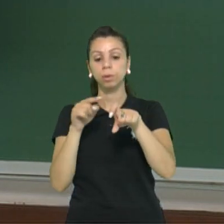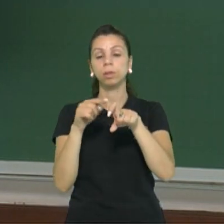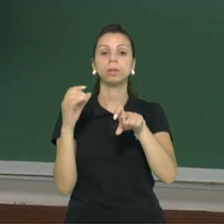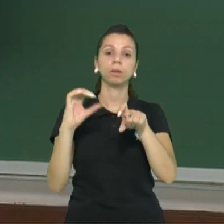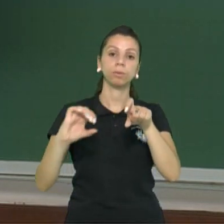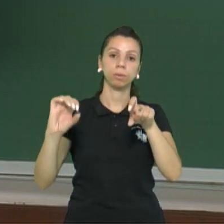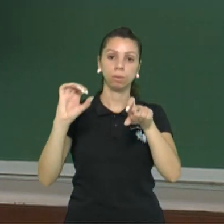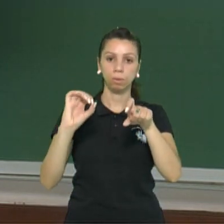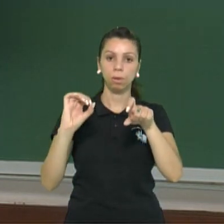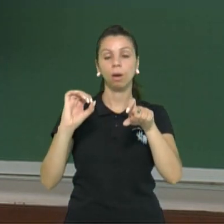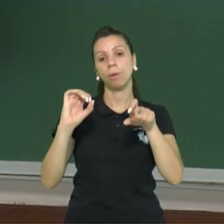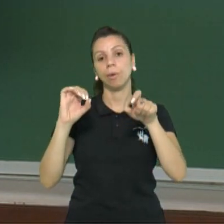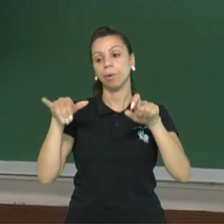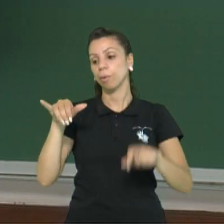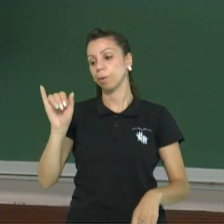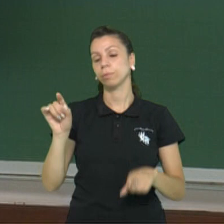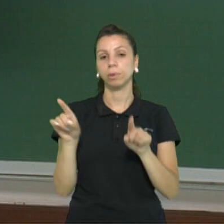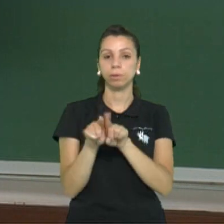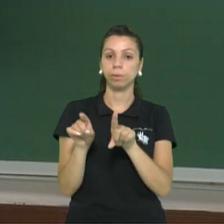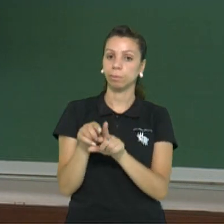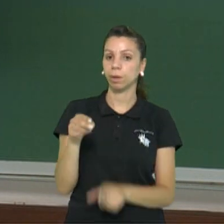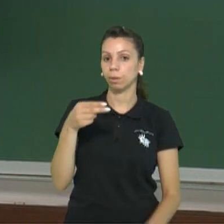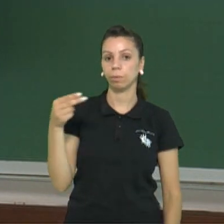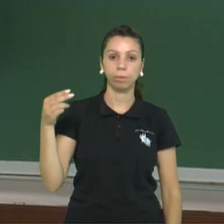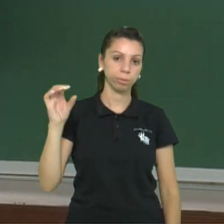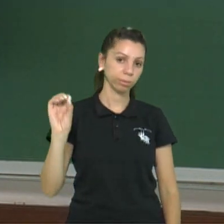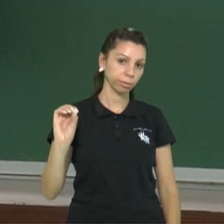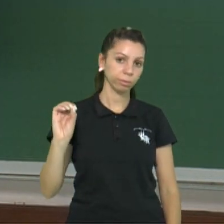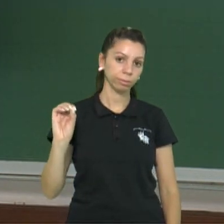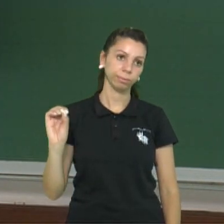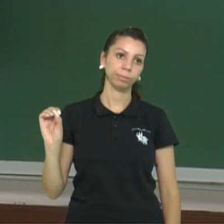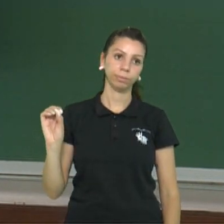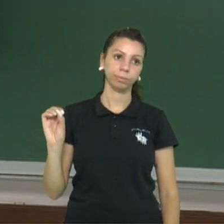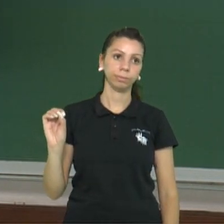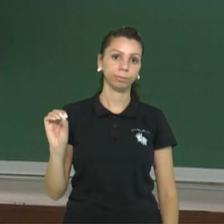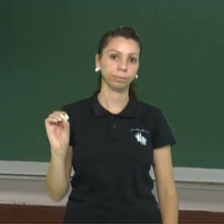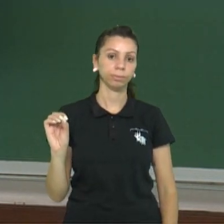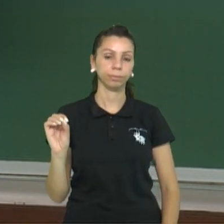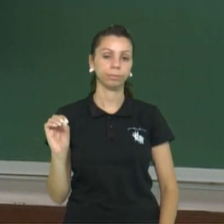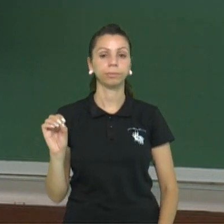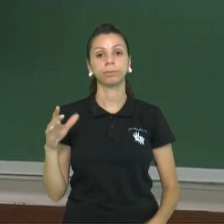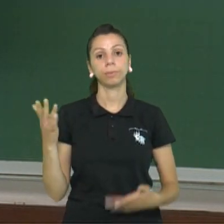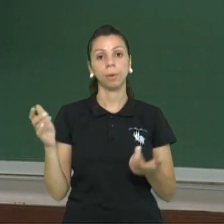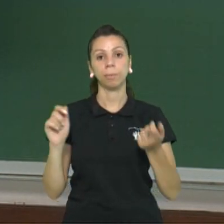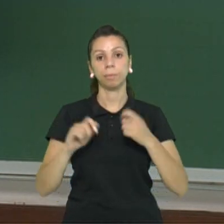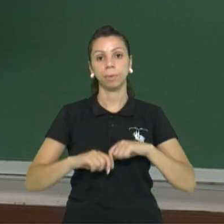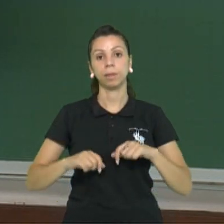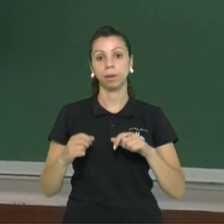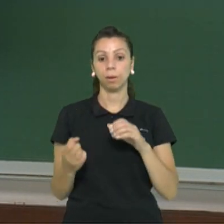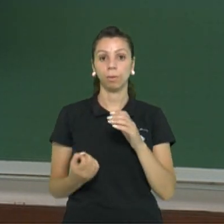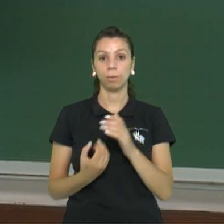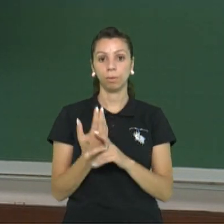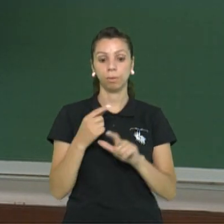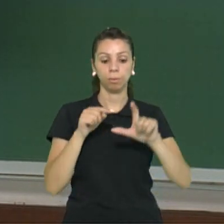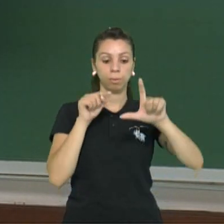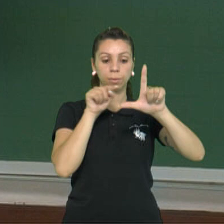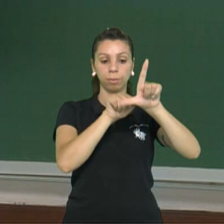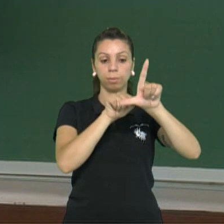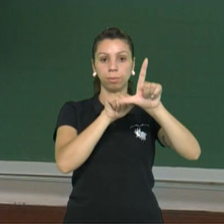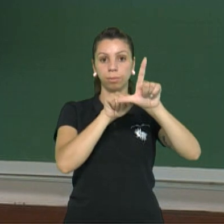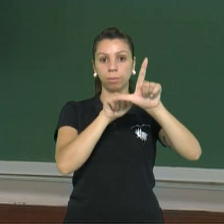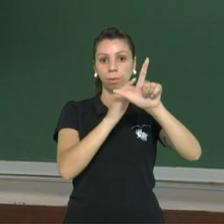vai ser igual a zero aqui também, né? Comentáriozinho, esse gráfico deve passar pela origem, ponto 0 e